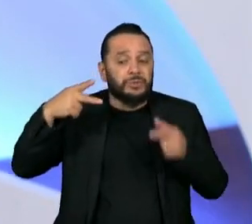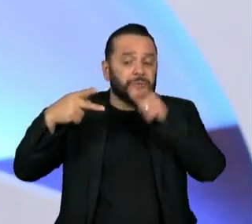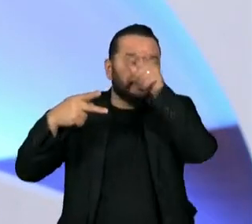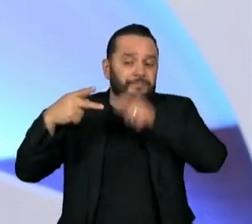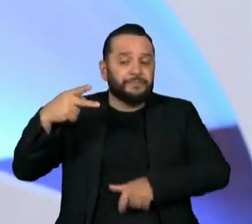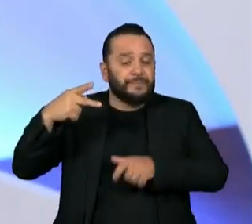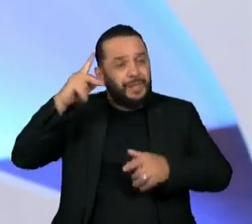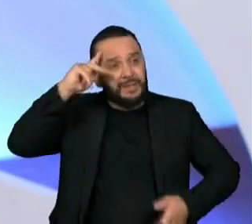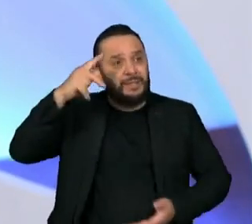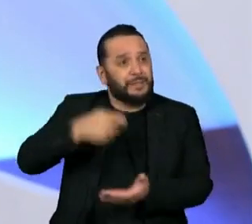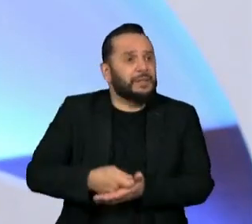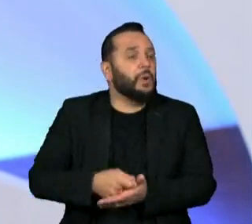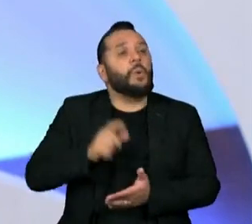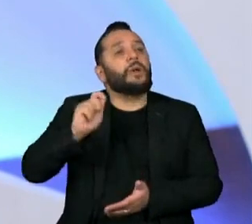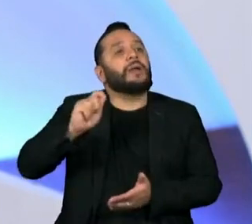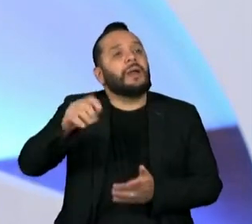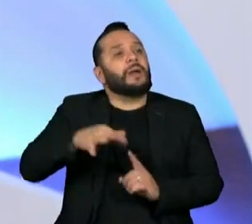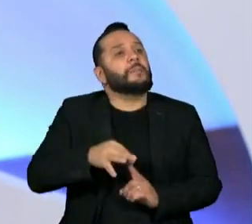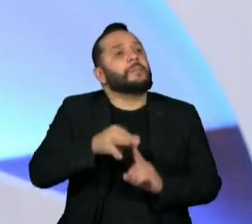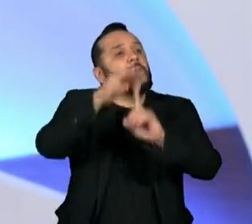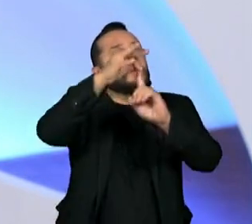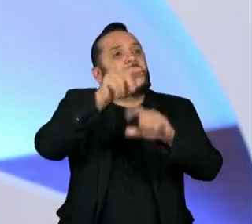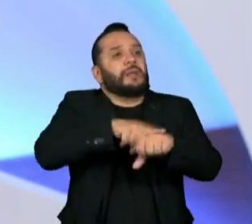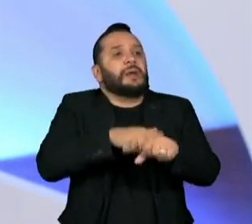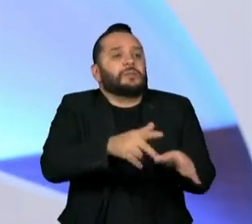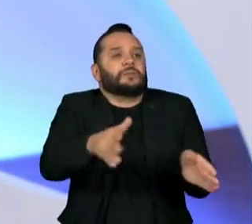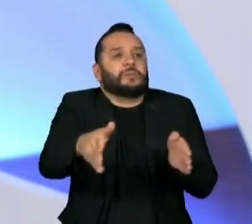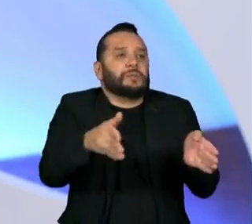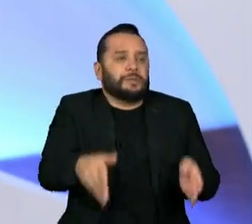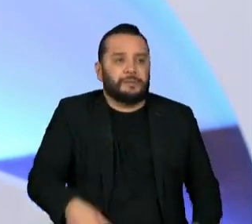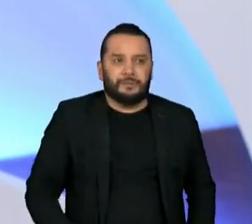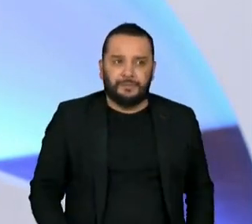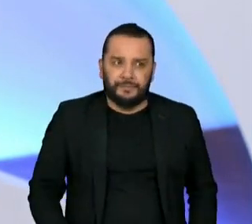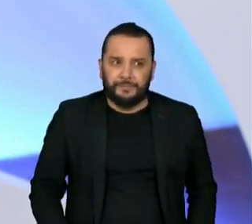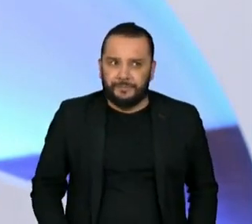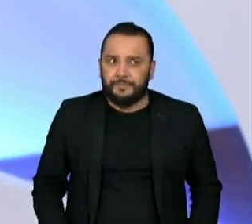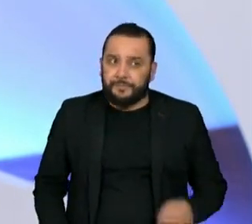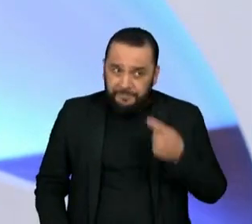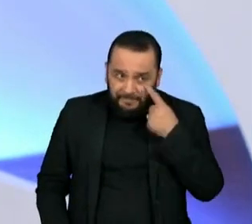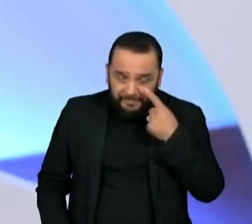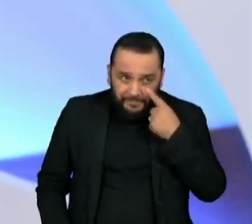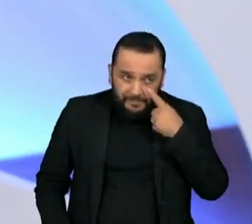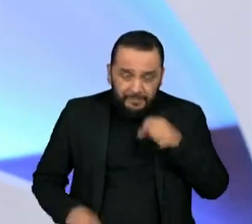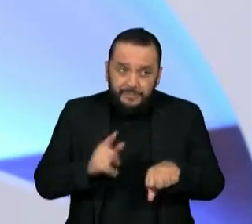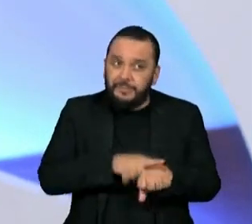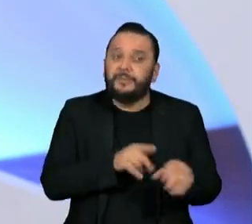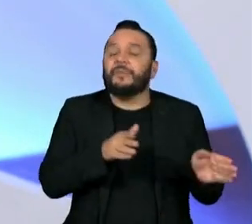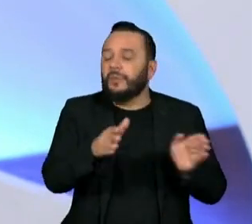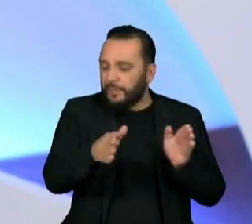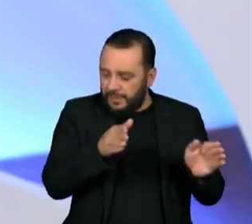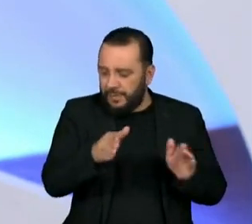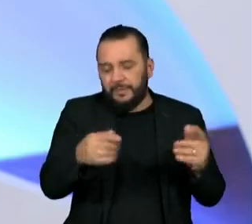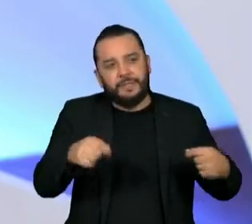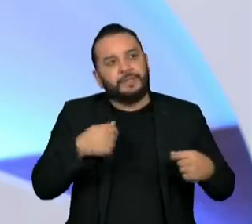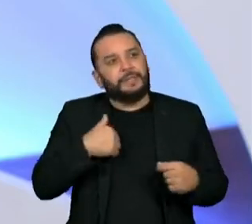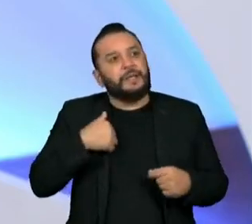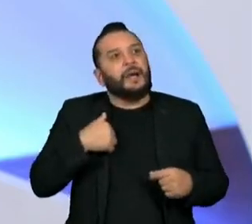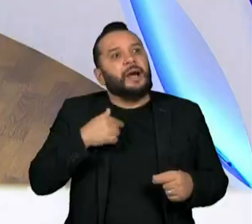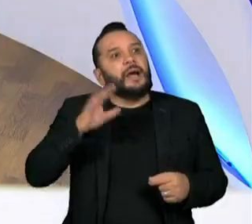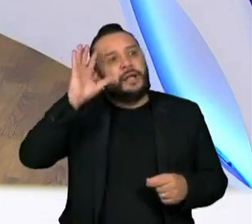sobre o que que é prioritário naquele momento e pode ter uma ideia que naquele momento é Preciso lançar as bases para